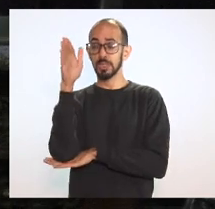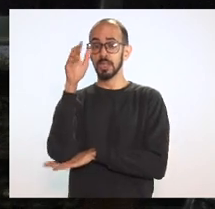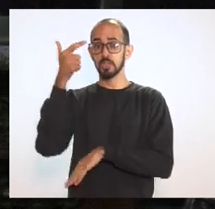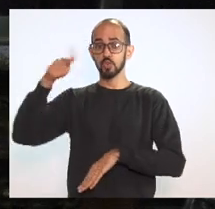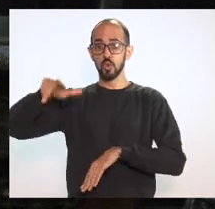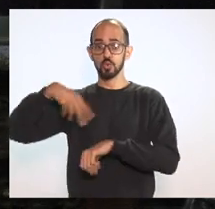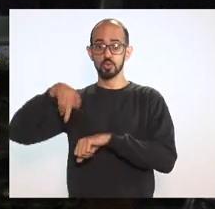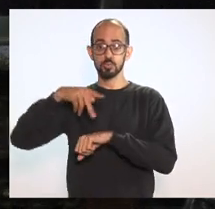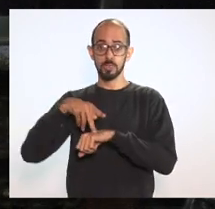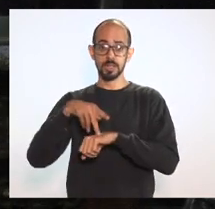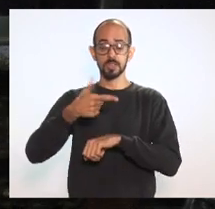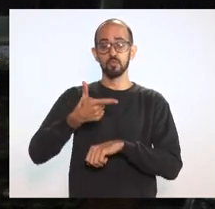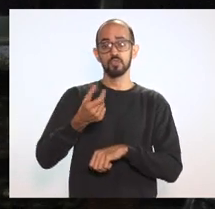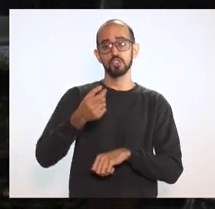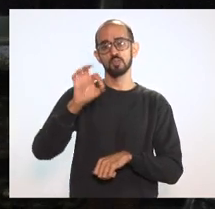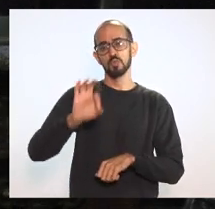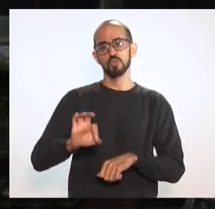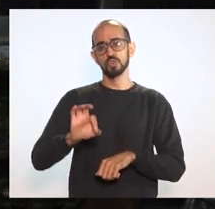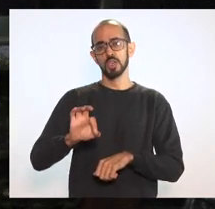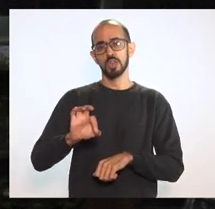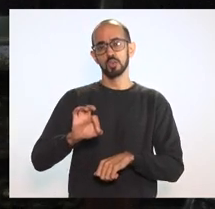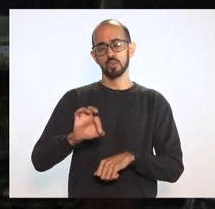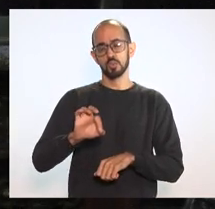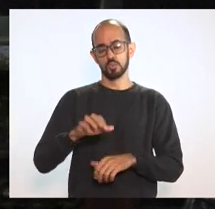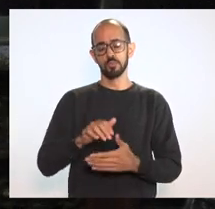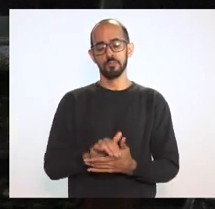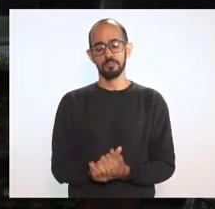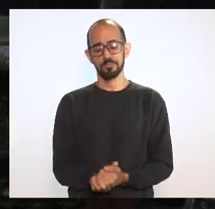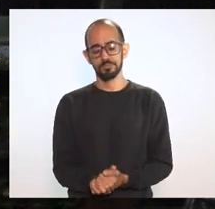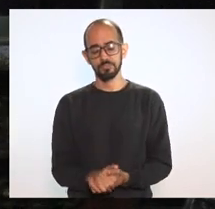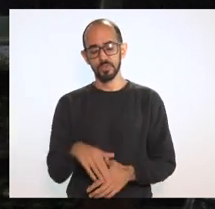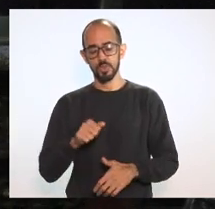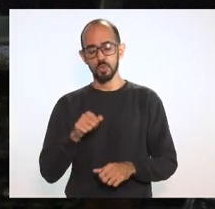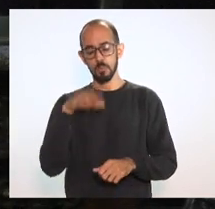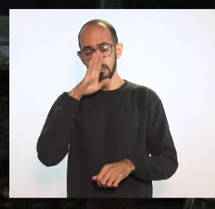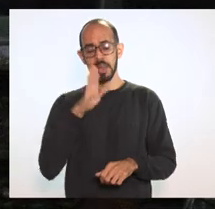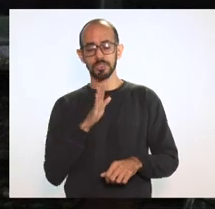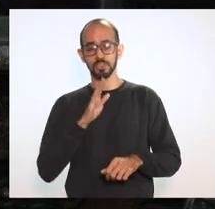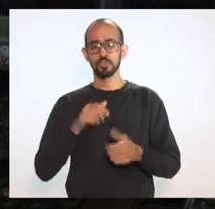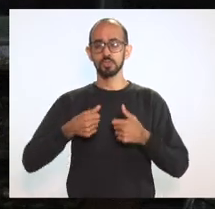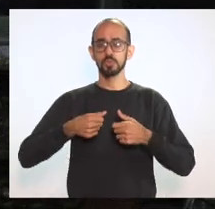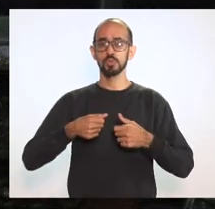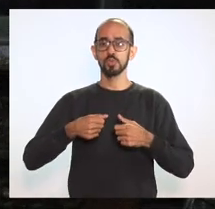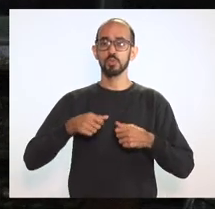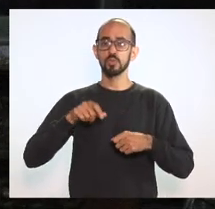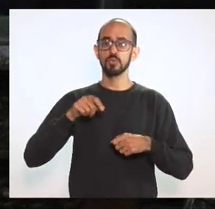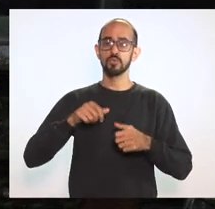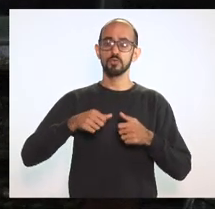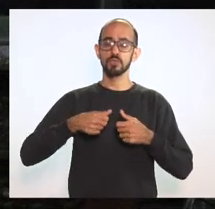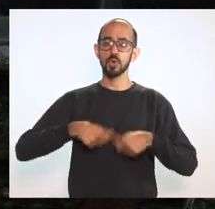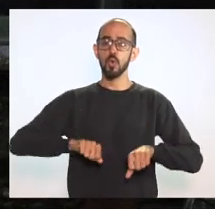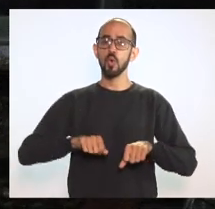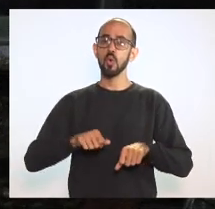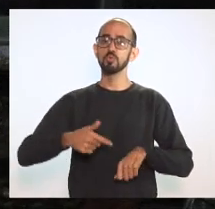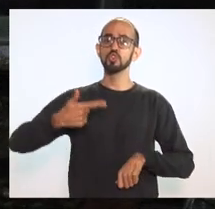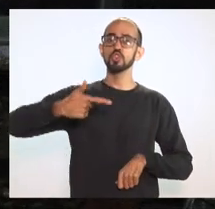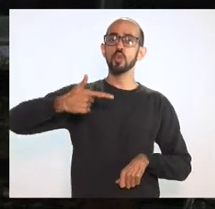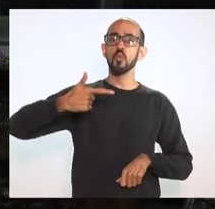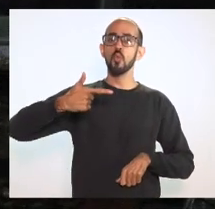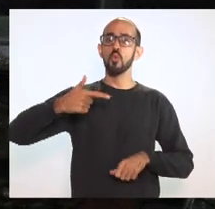Livre, 20%. Foi o período em que o Brasil se tornou o segundo maior construtor naval